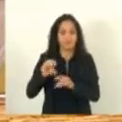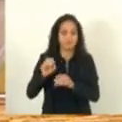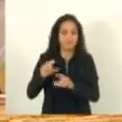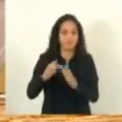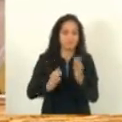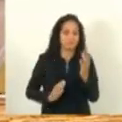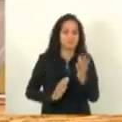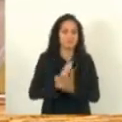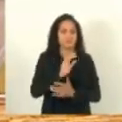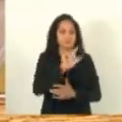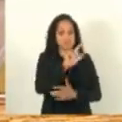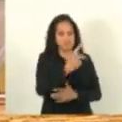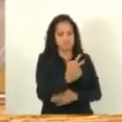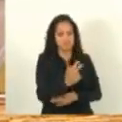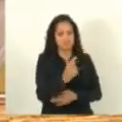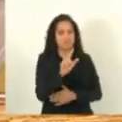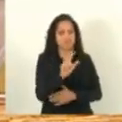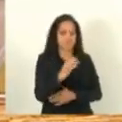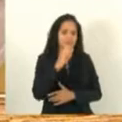o